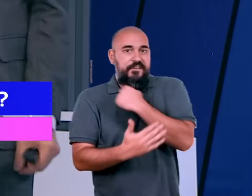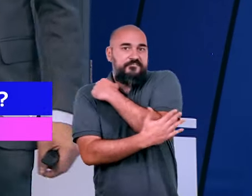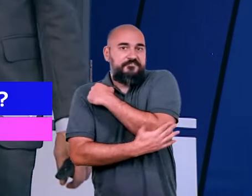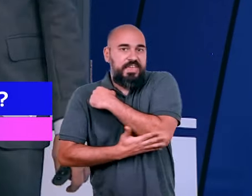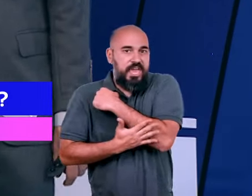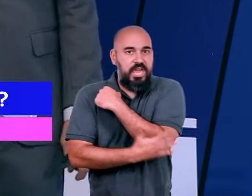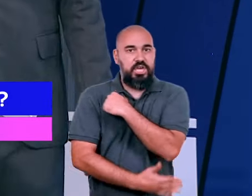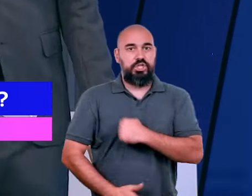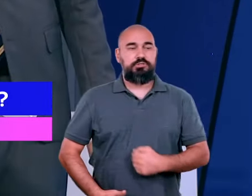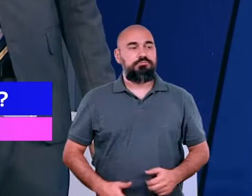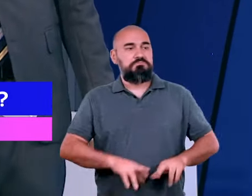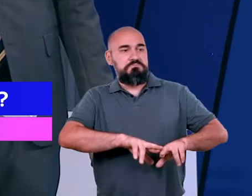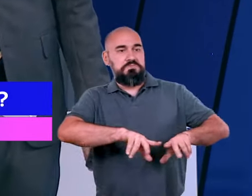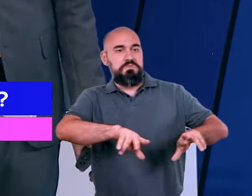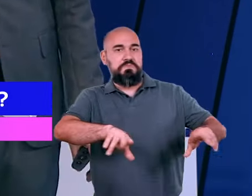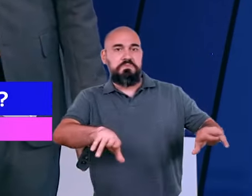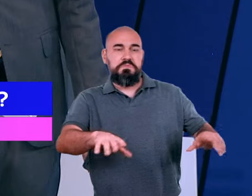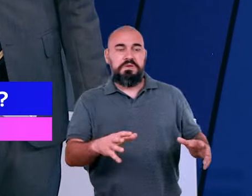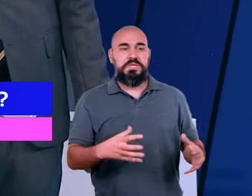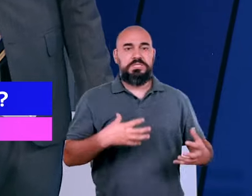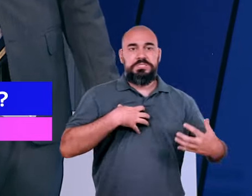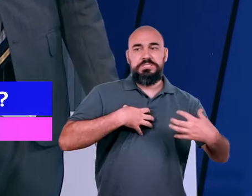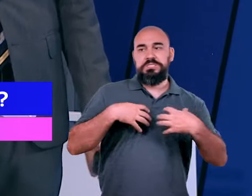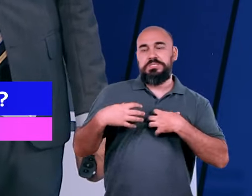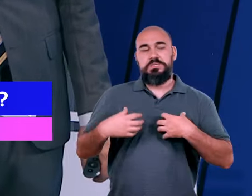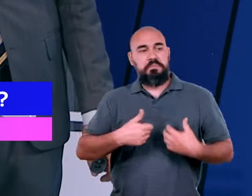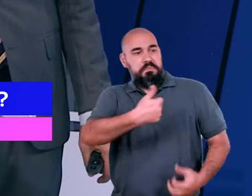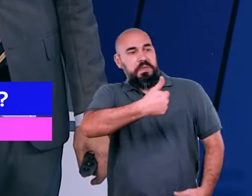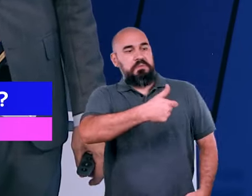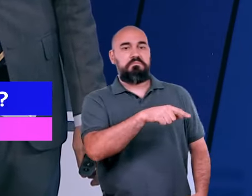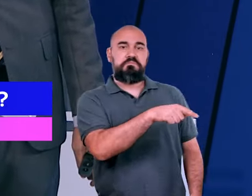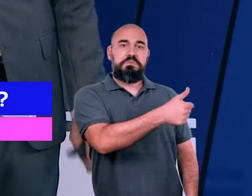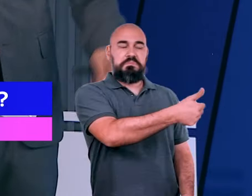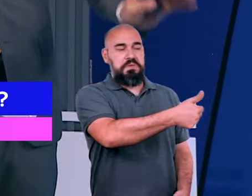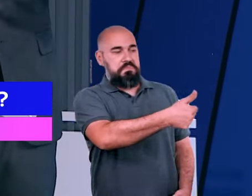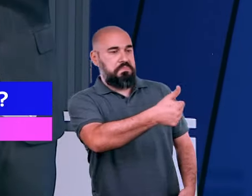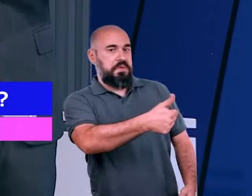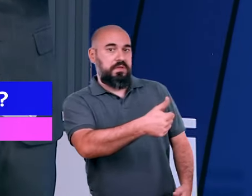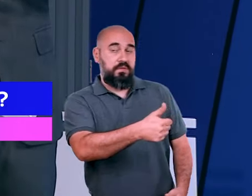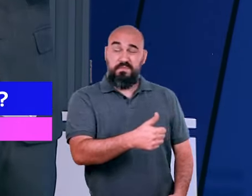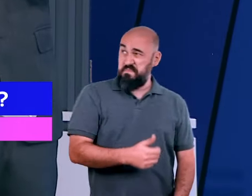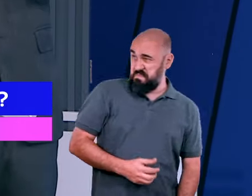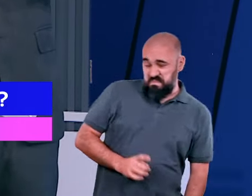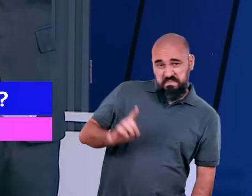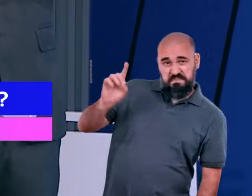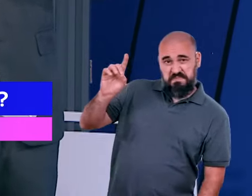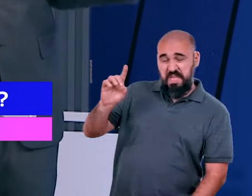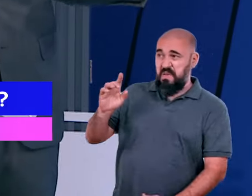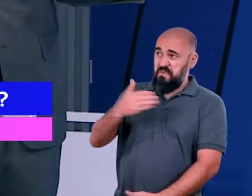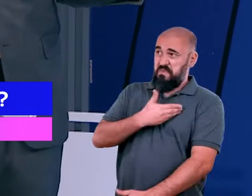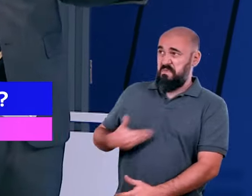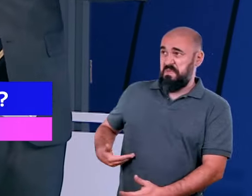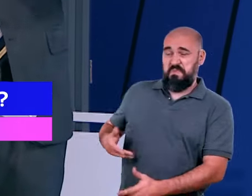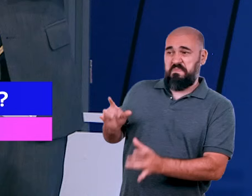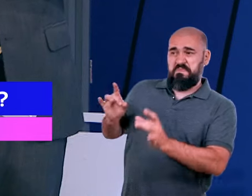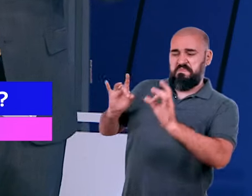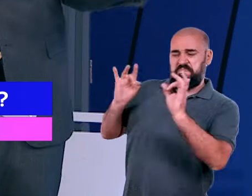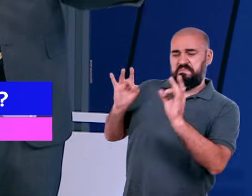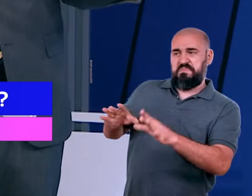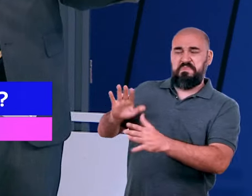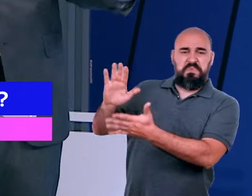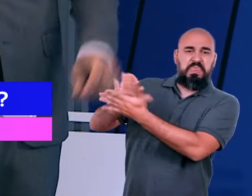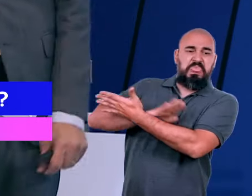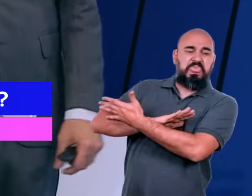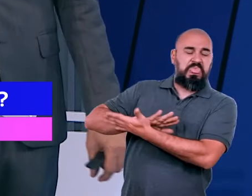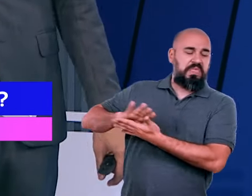tem espaço. Porque se tudo isso é prioridade no seu coração, bom, o reino está completamente descartado, está